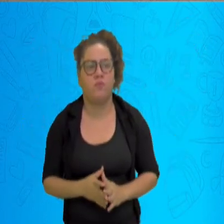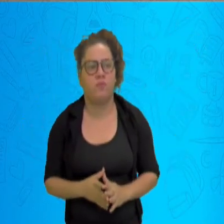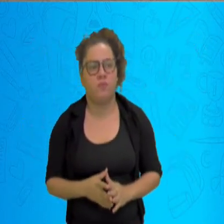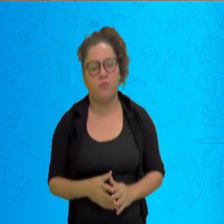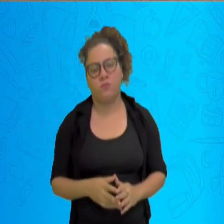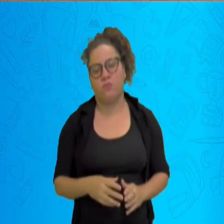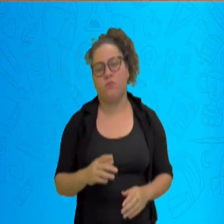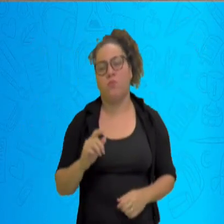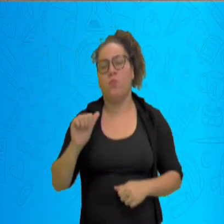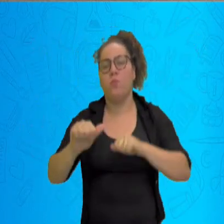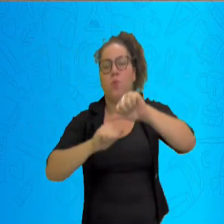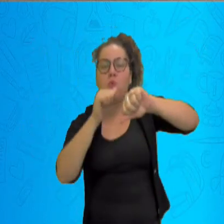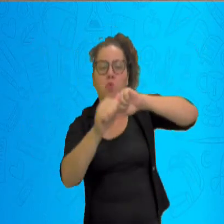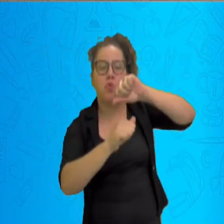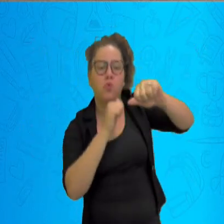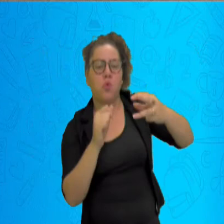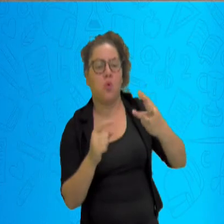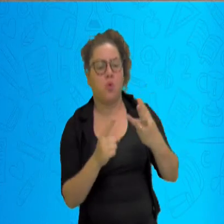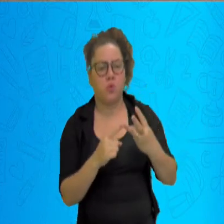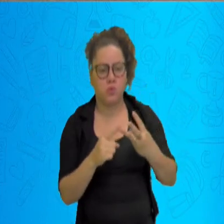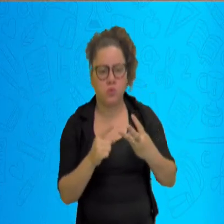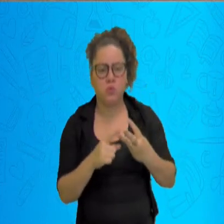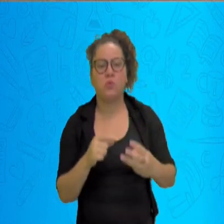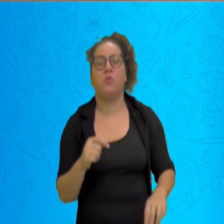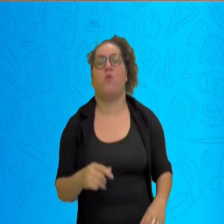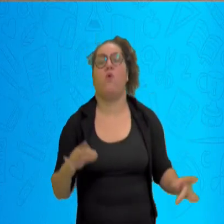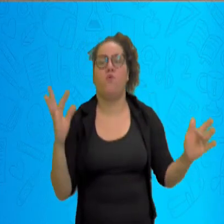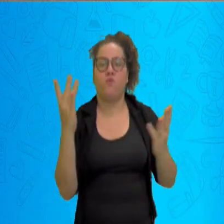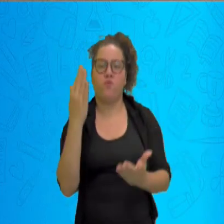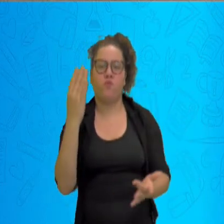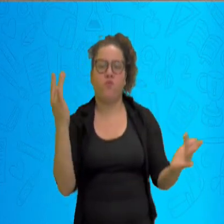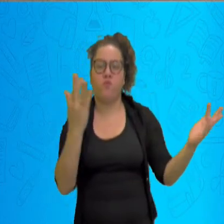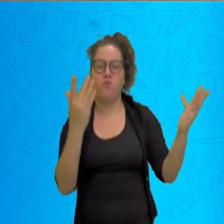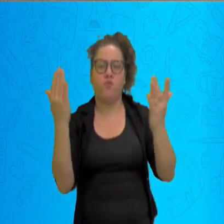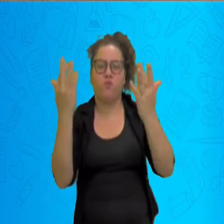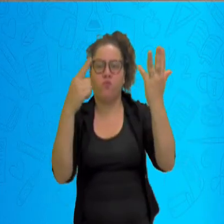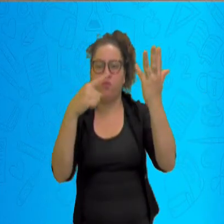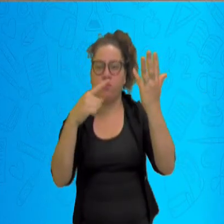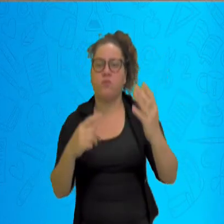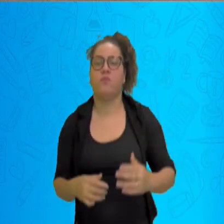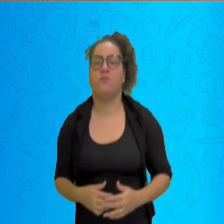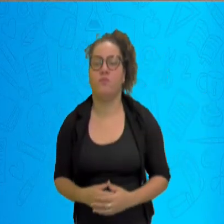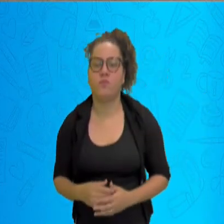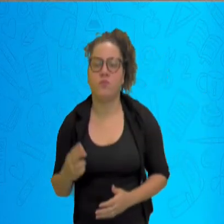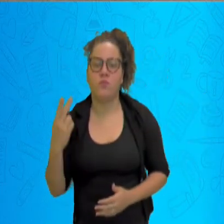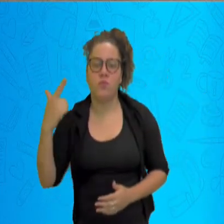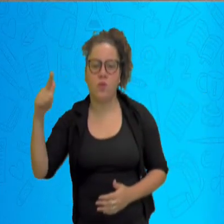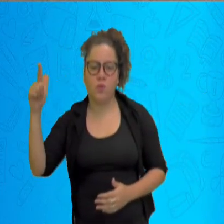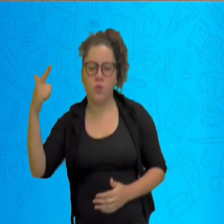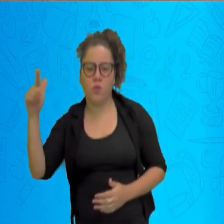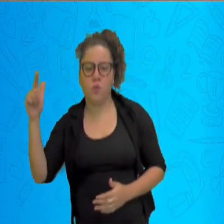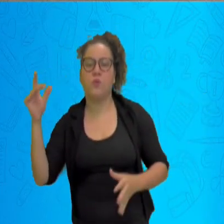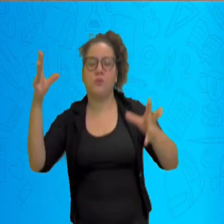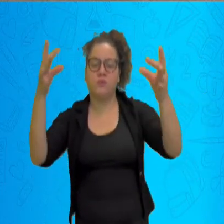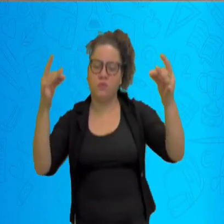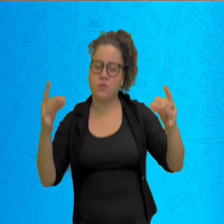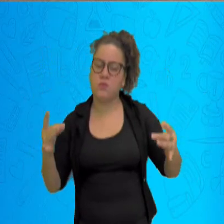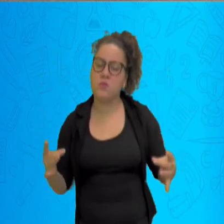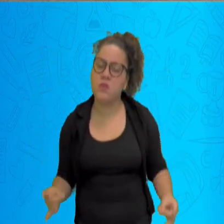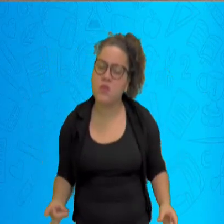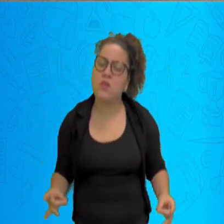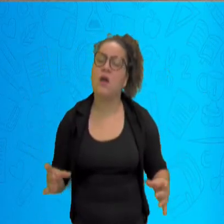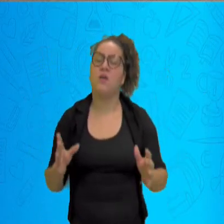passou, então, para o estado gasoso. Nós temos também outros detalhes que nós temos